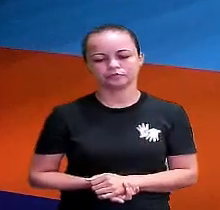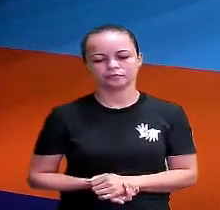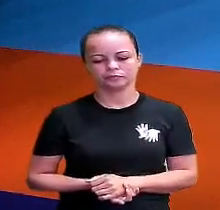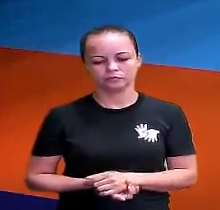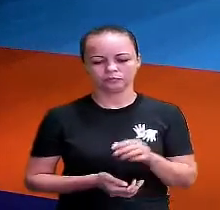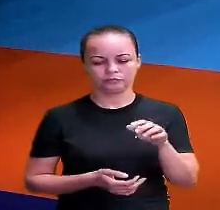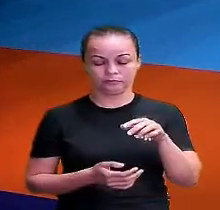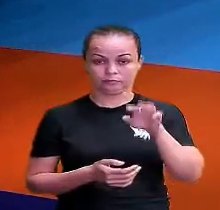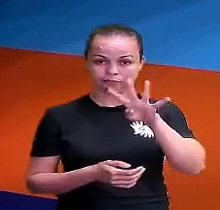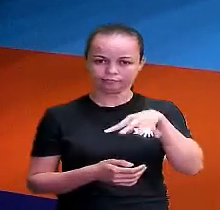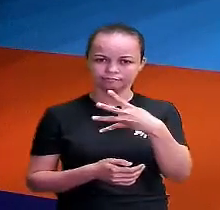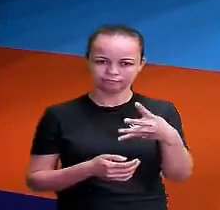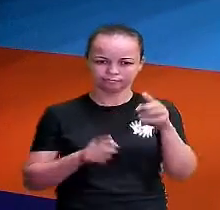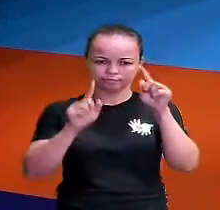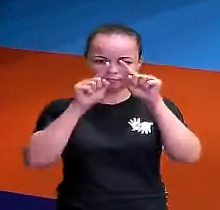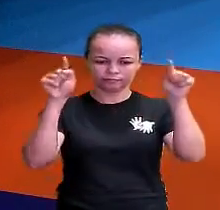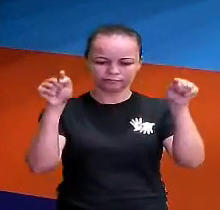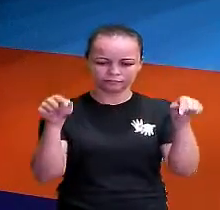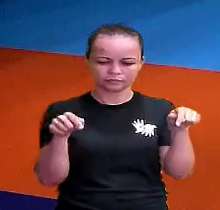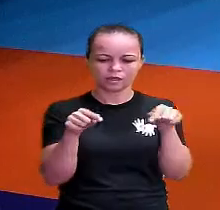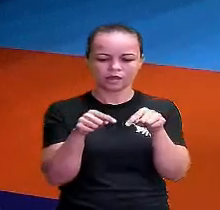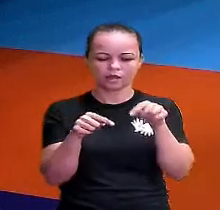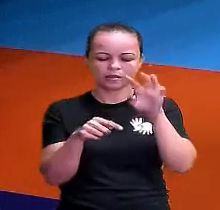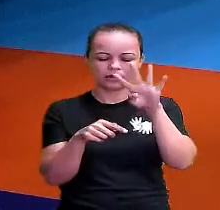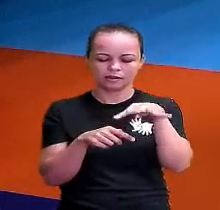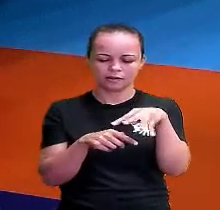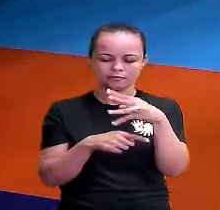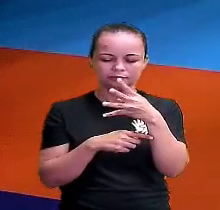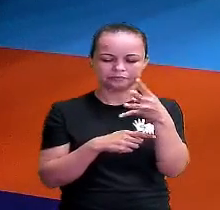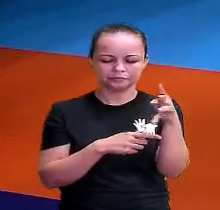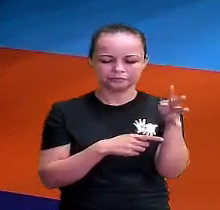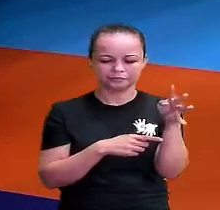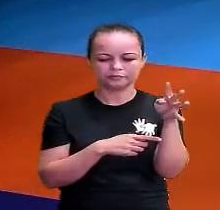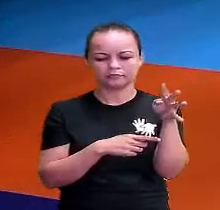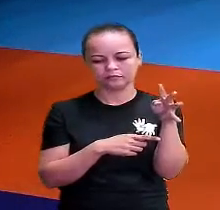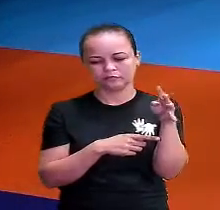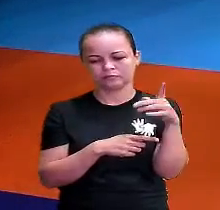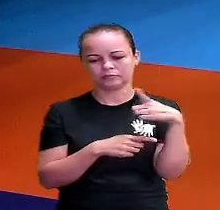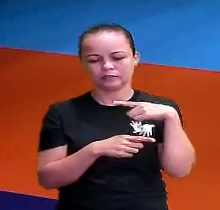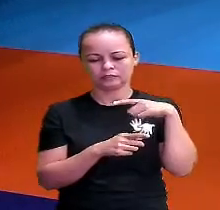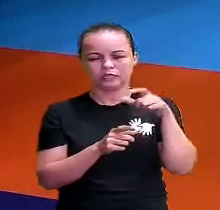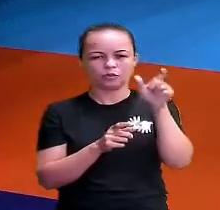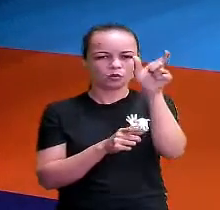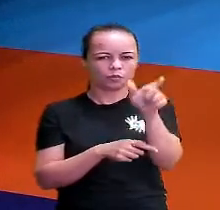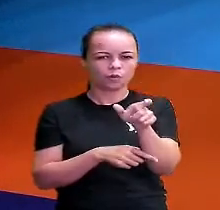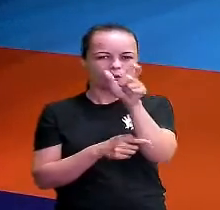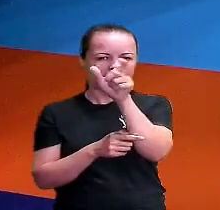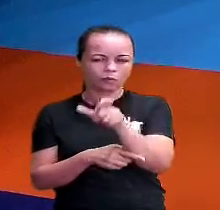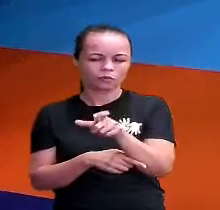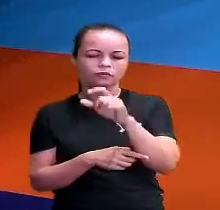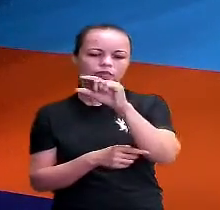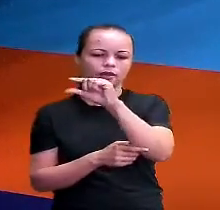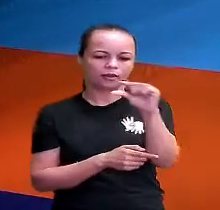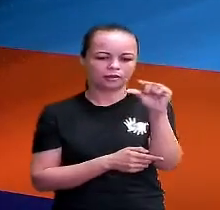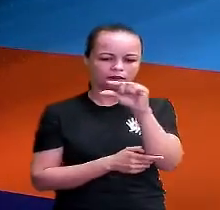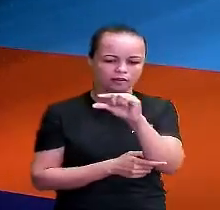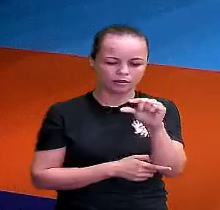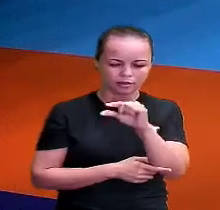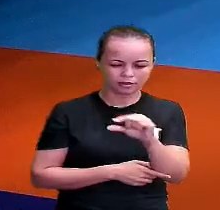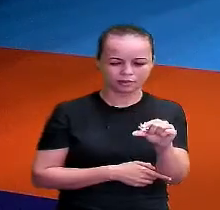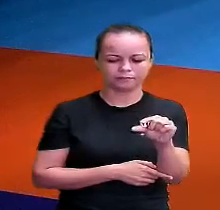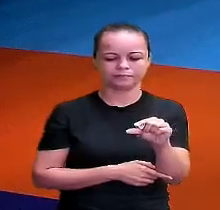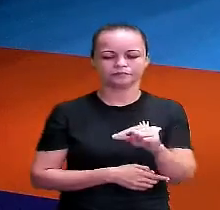isso aqui, gente, tá certo? Onde eu tenho colunas, tá? E eu tenho linhas. Nessa